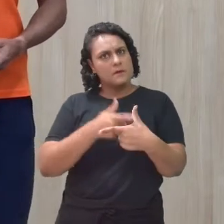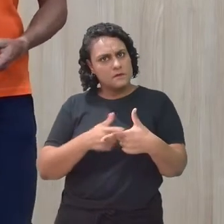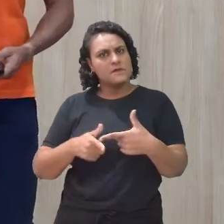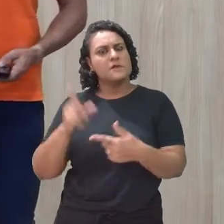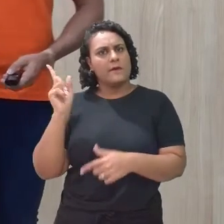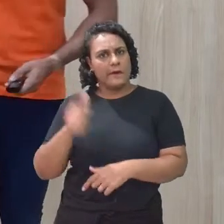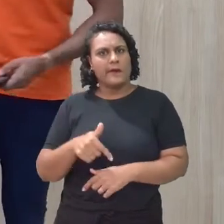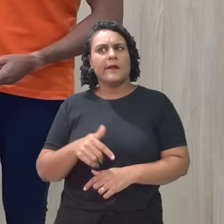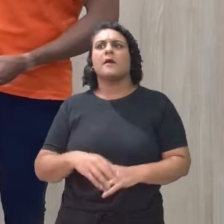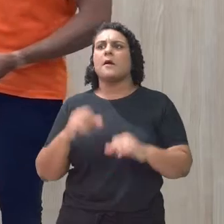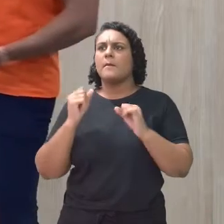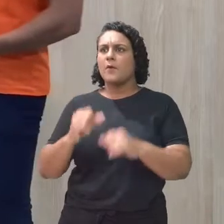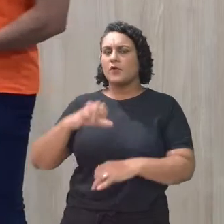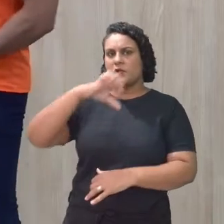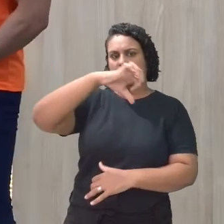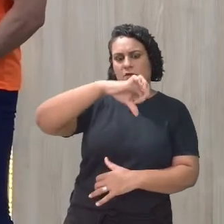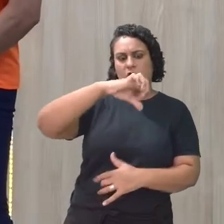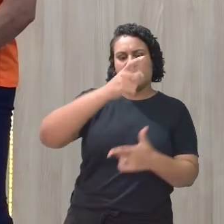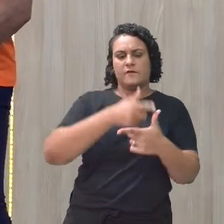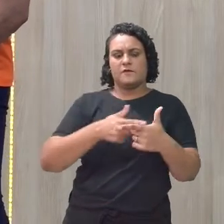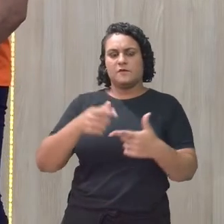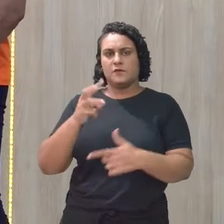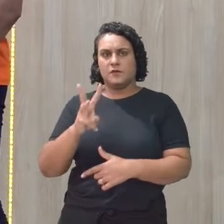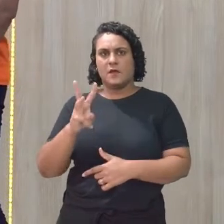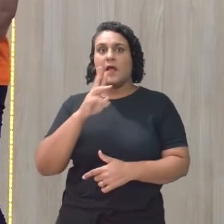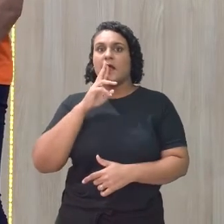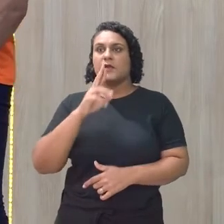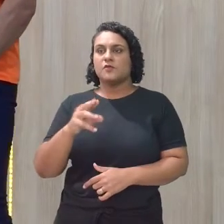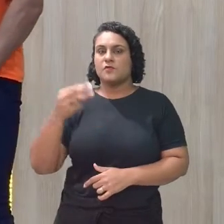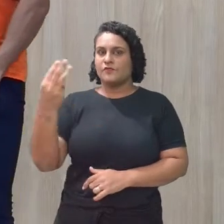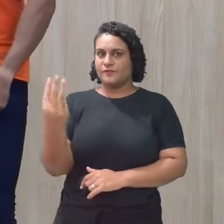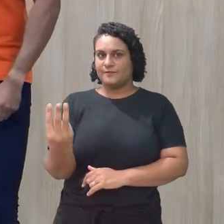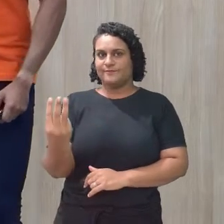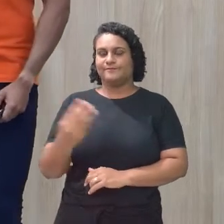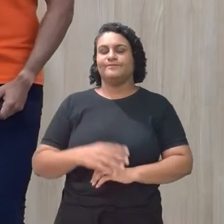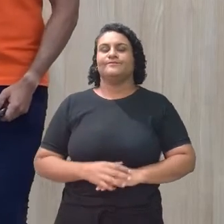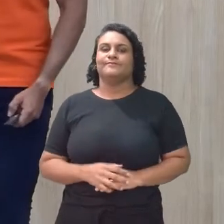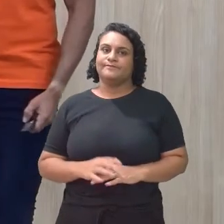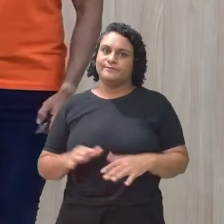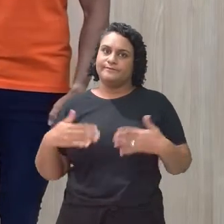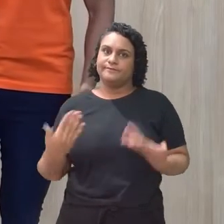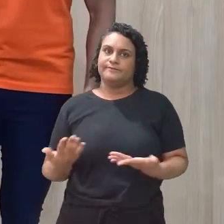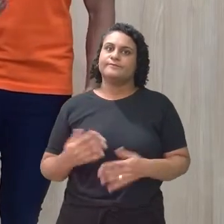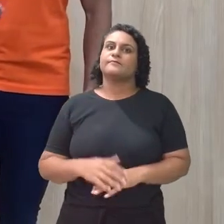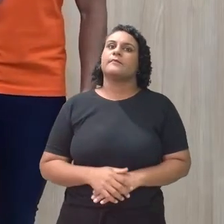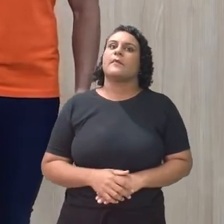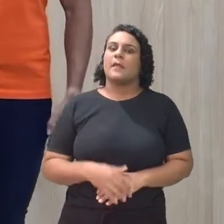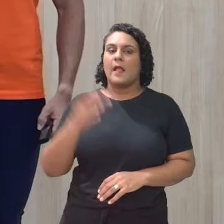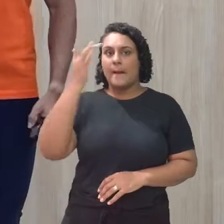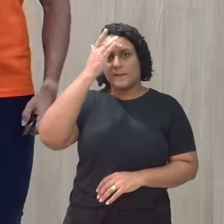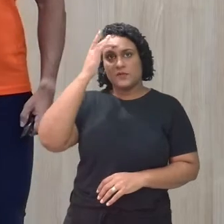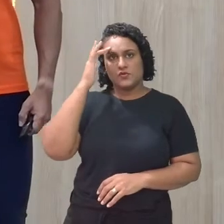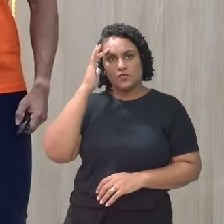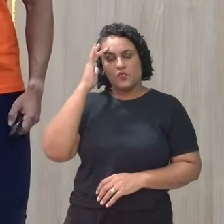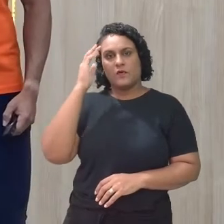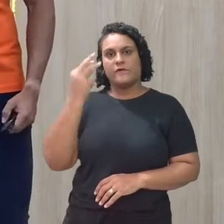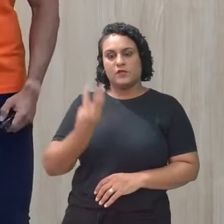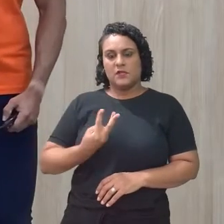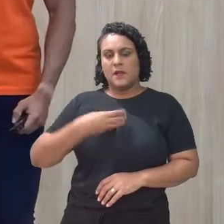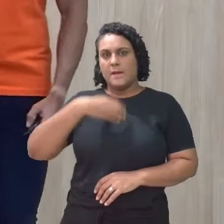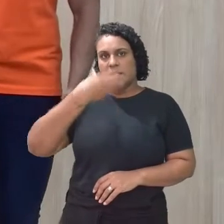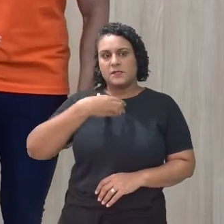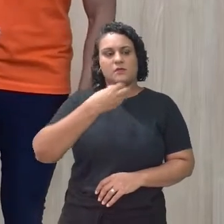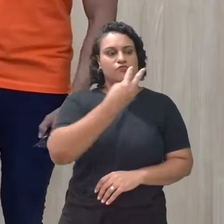posso dividir aí o 9 por 3, que vai dar igual a 3. Então, cada pessoa aí ficou com